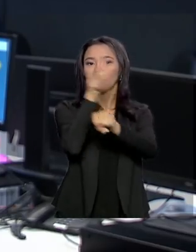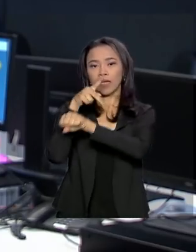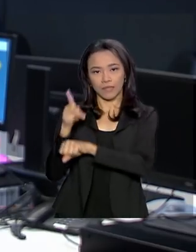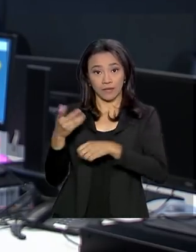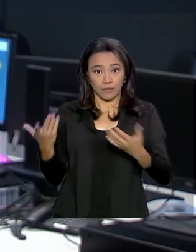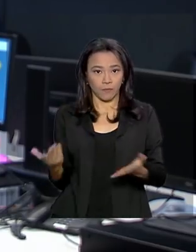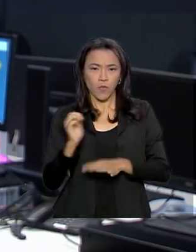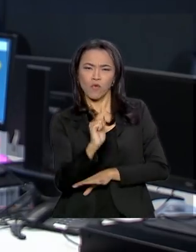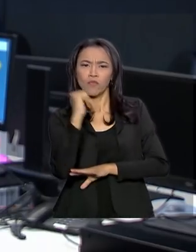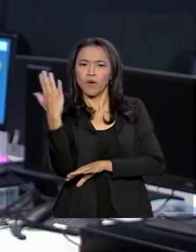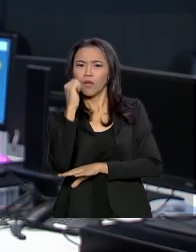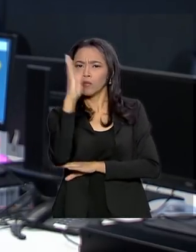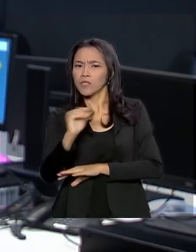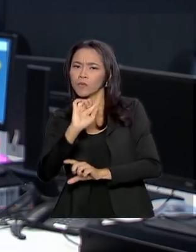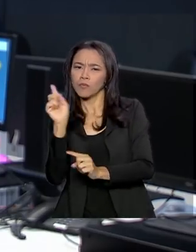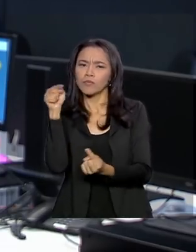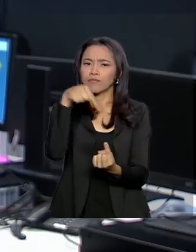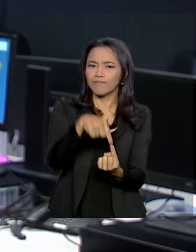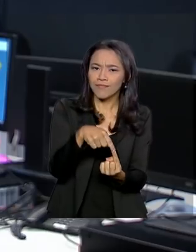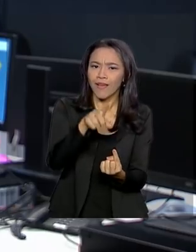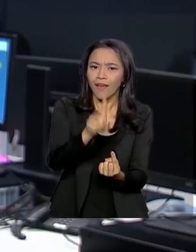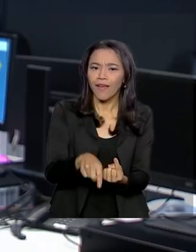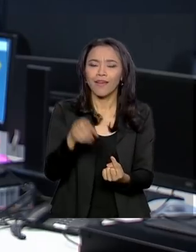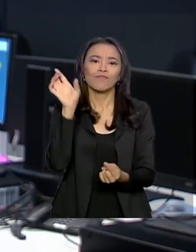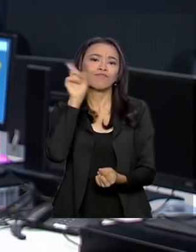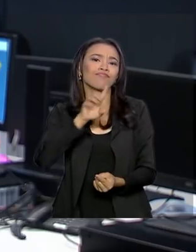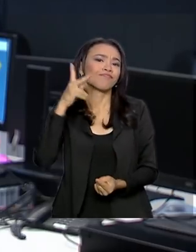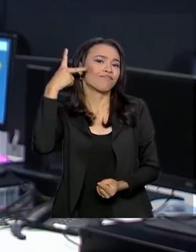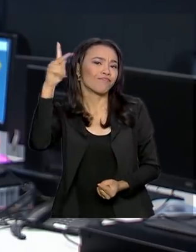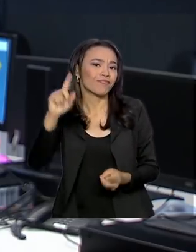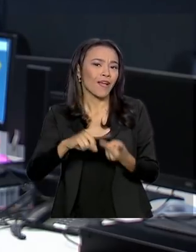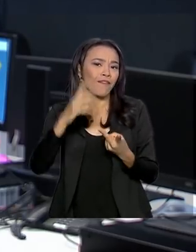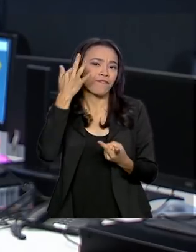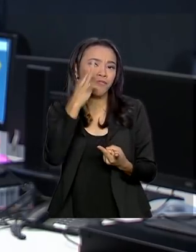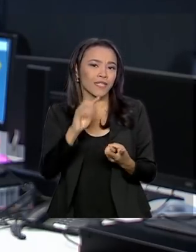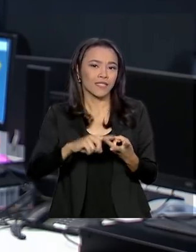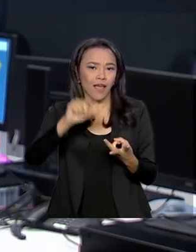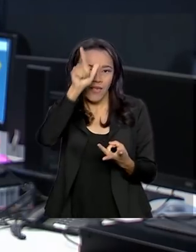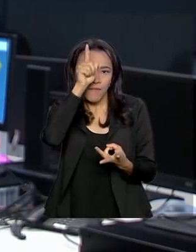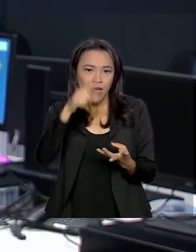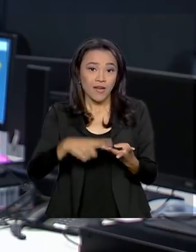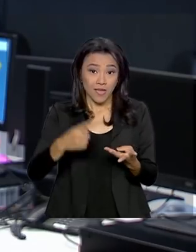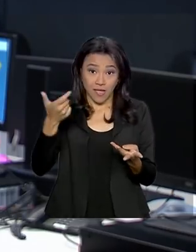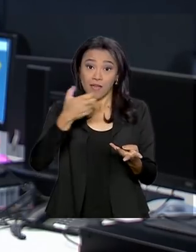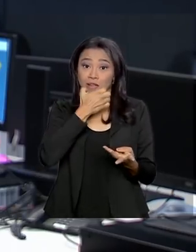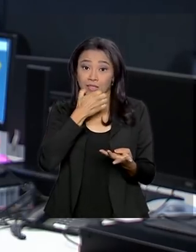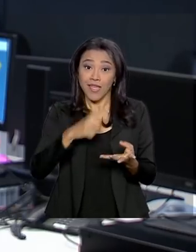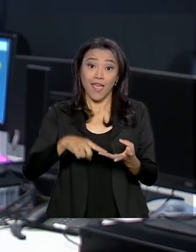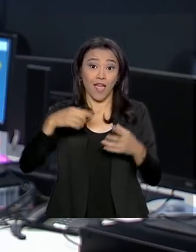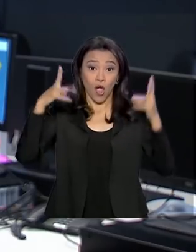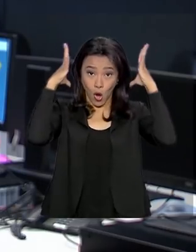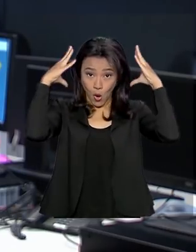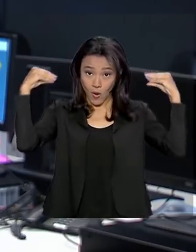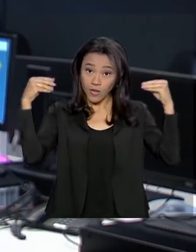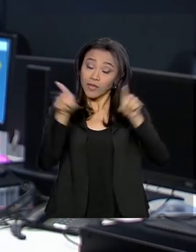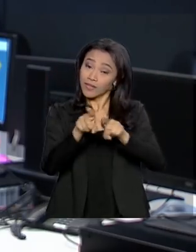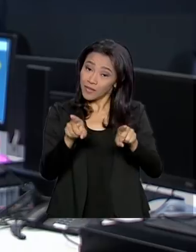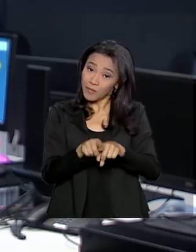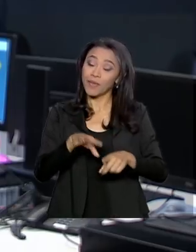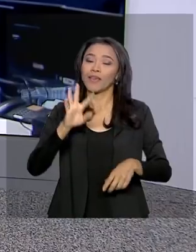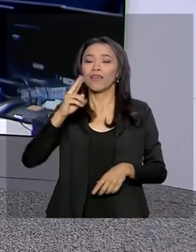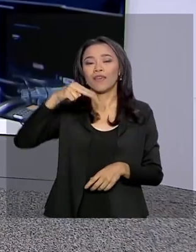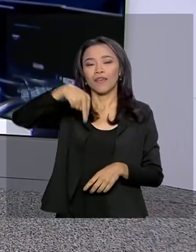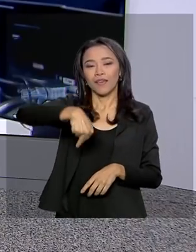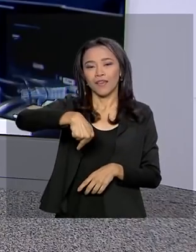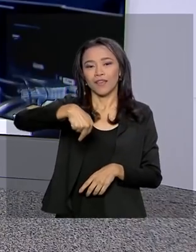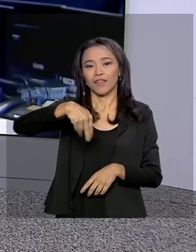exterior, a campanha tem como alvos os Estados Unidos, a França, a Alemanha, a Inglaterra, Holanda e a Noruega. Renata.